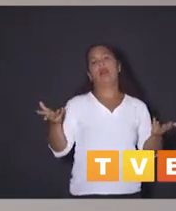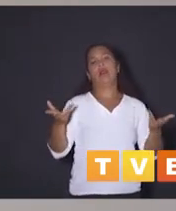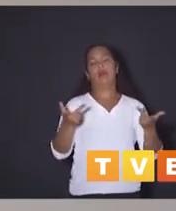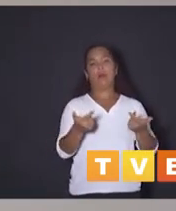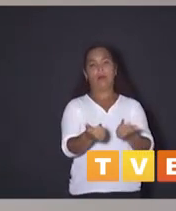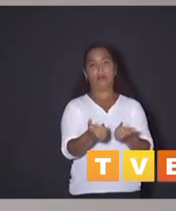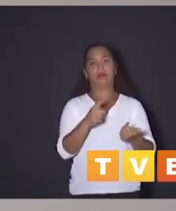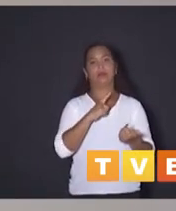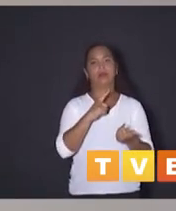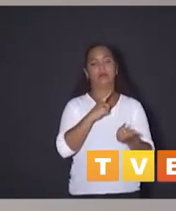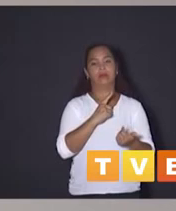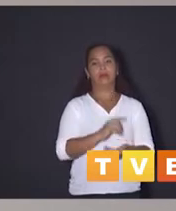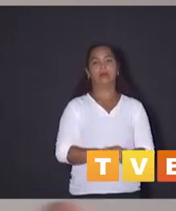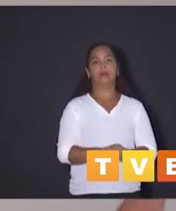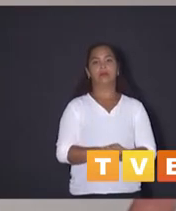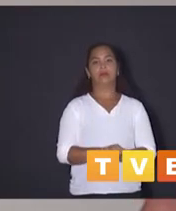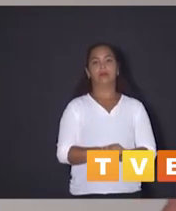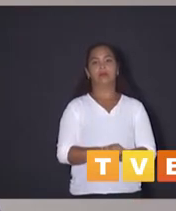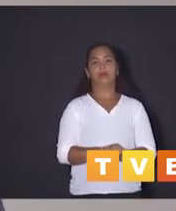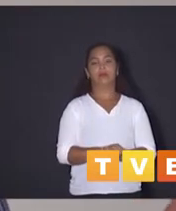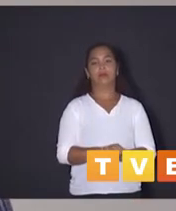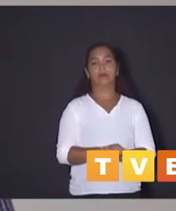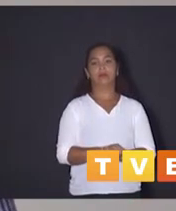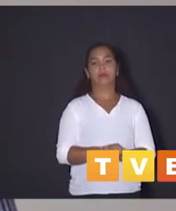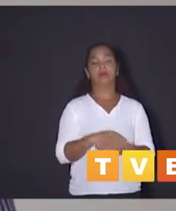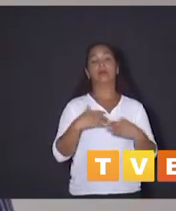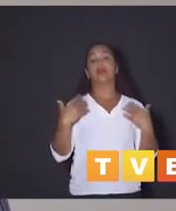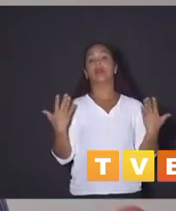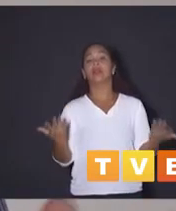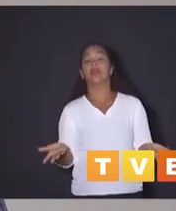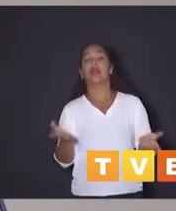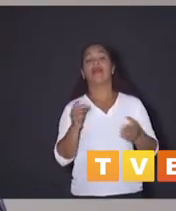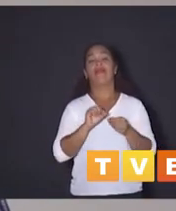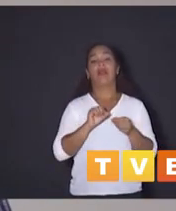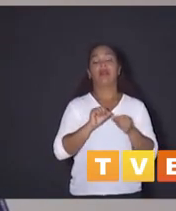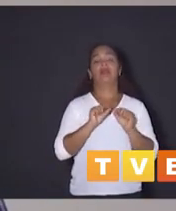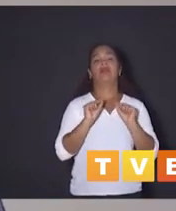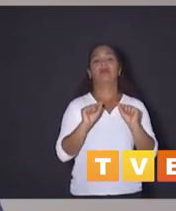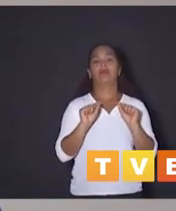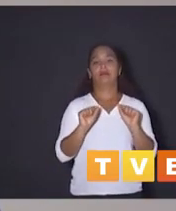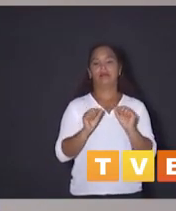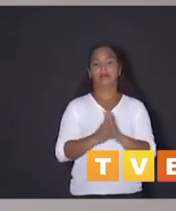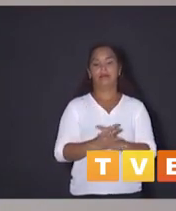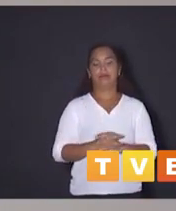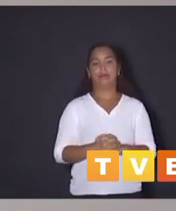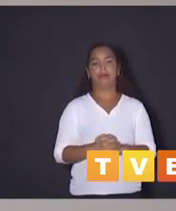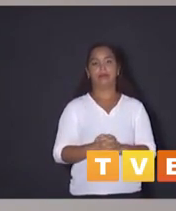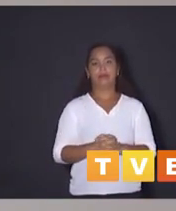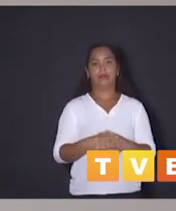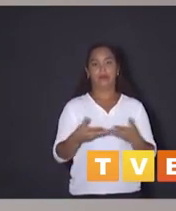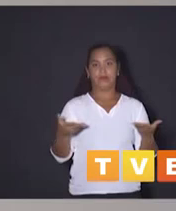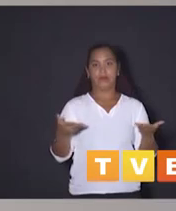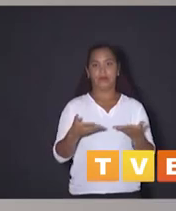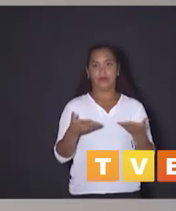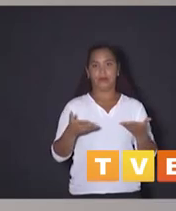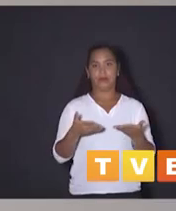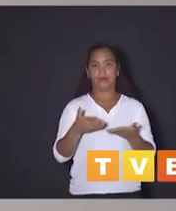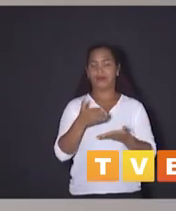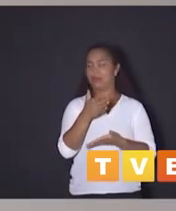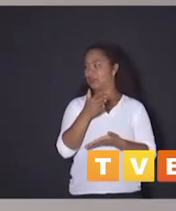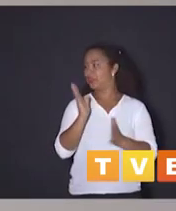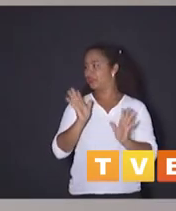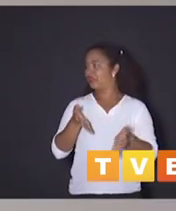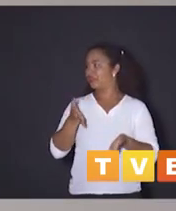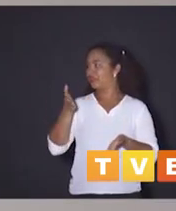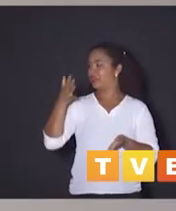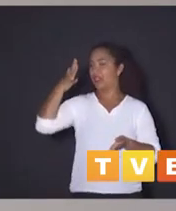que a gente come qual alternativa e aí eu já queria é pra caminhar pra metade da minha fala